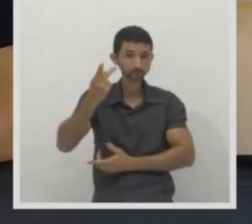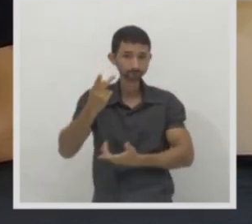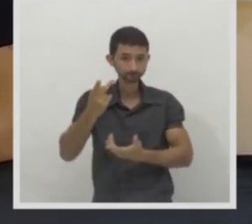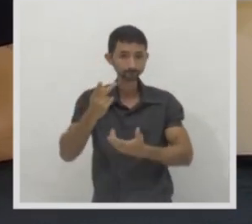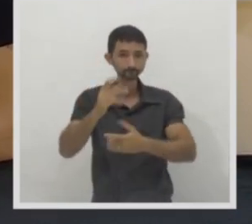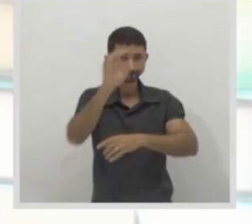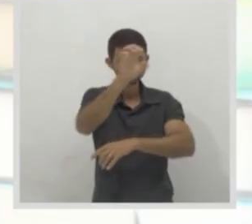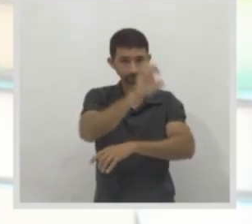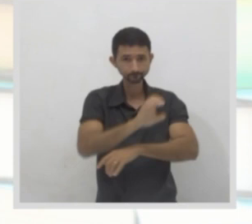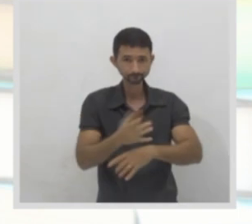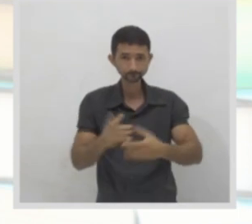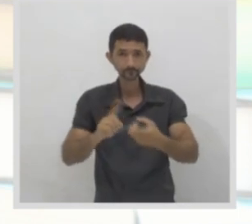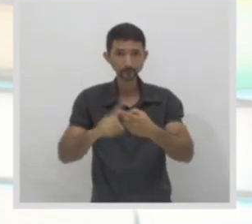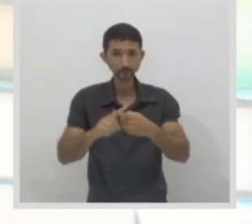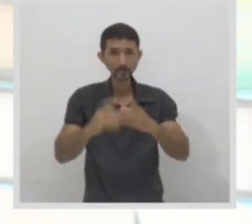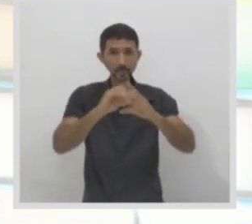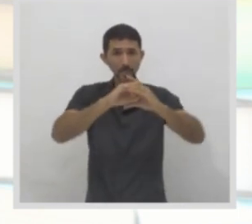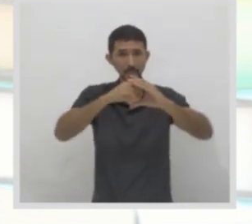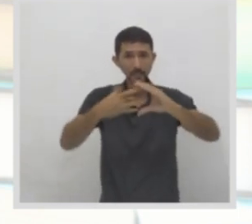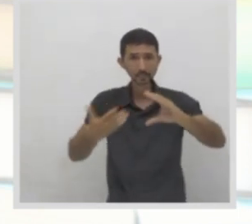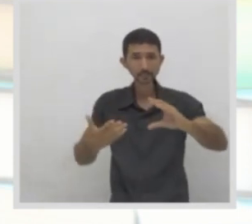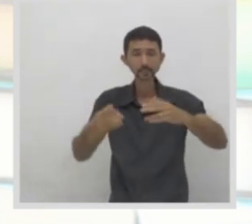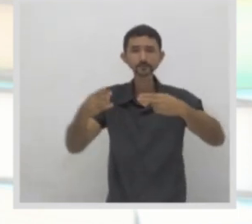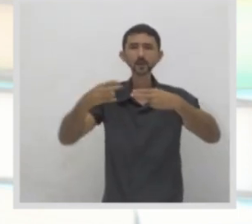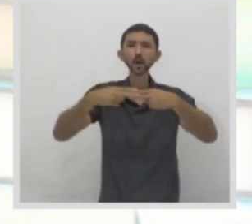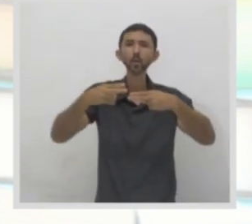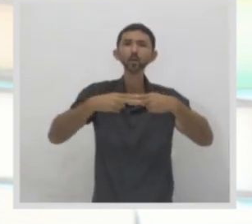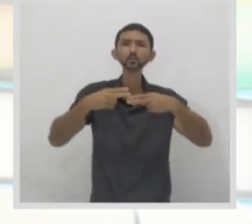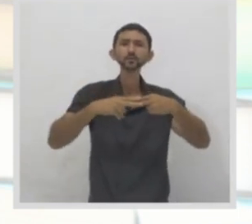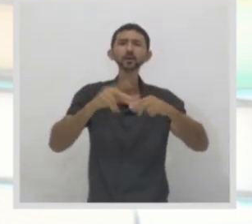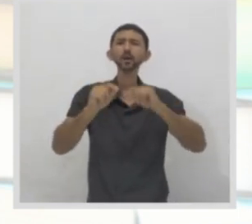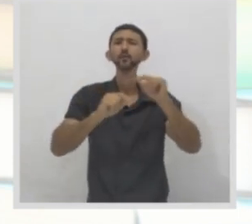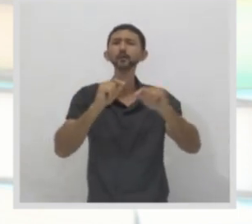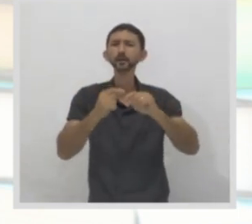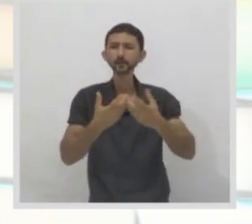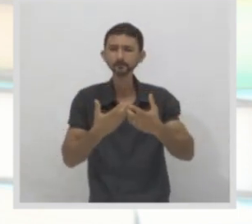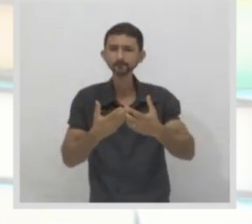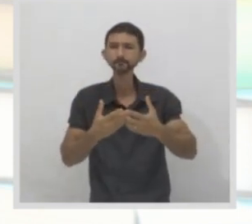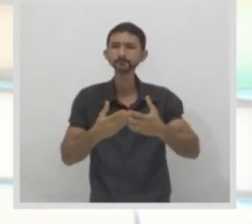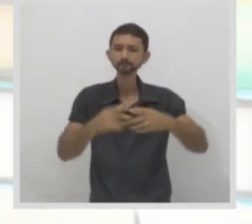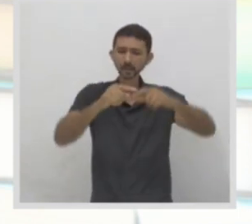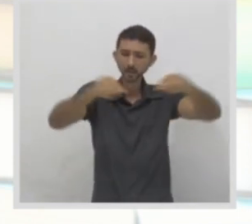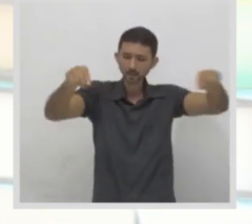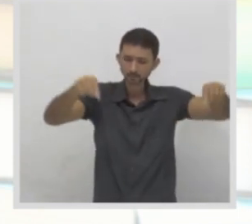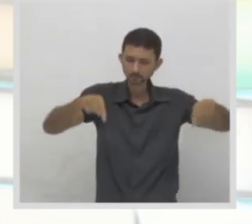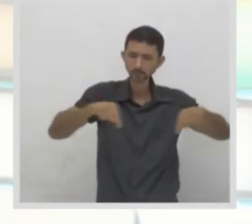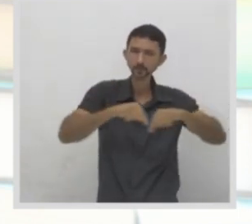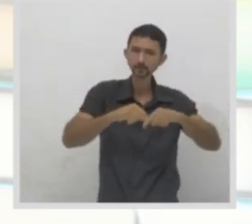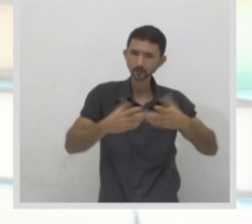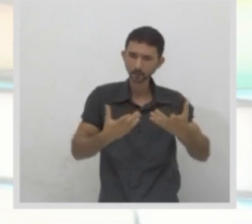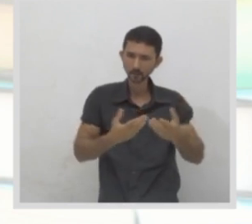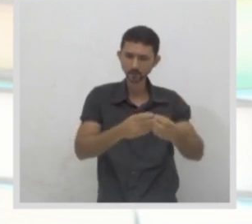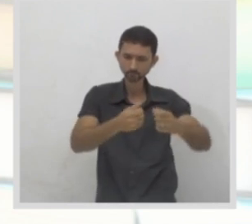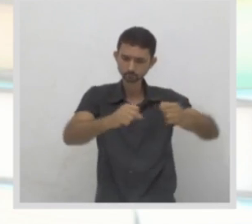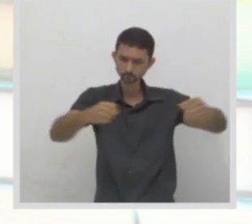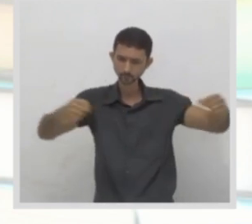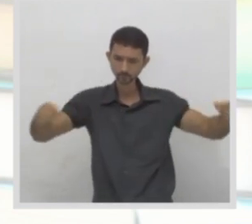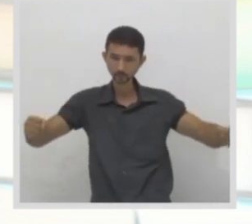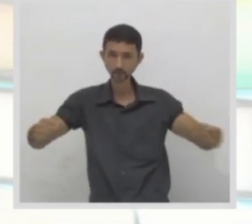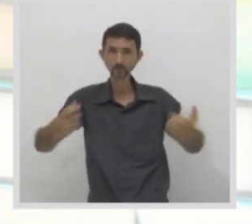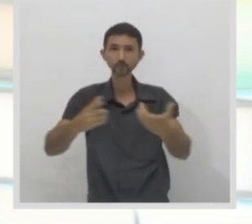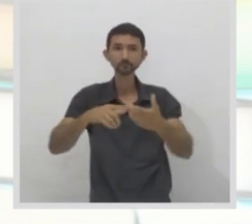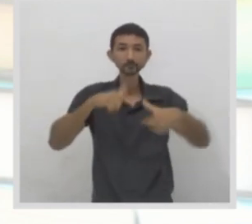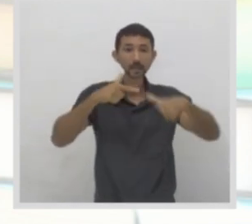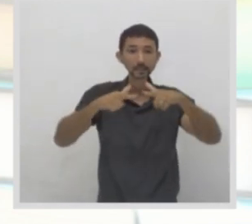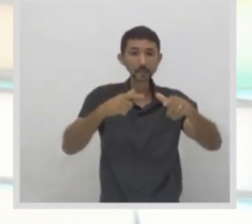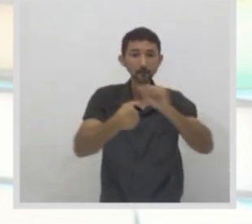como característica, né, a utilização do latifúndio, o trabalho escravo e a monocultura, né? A